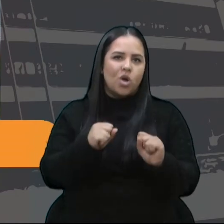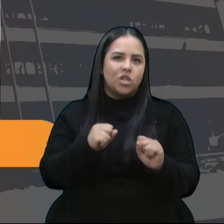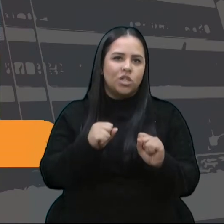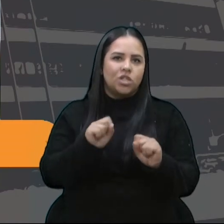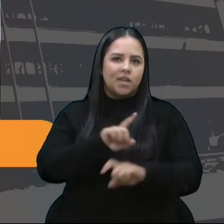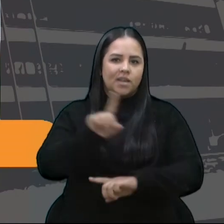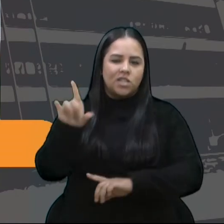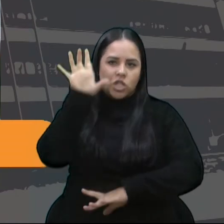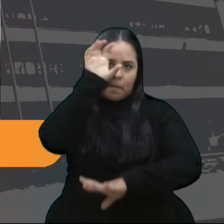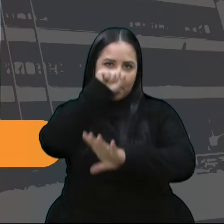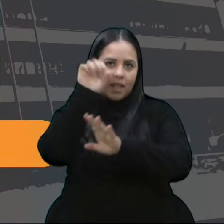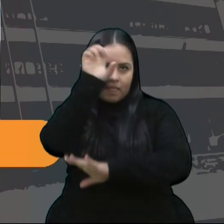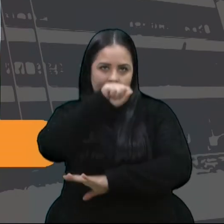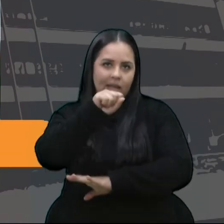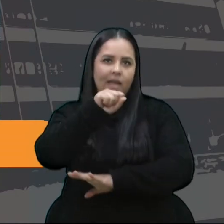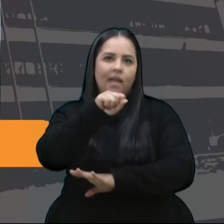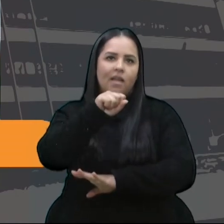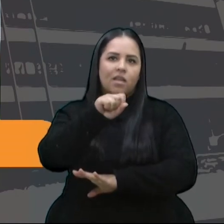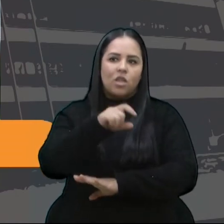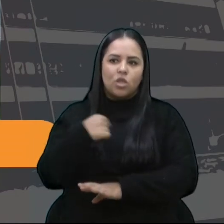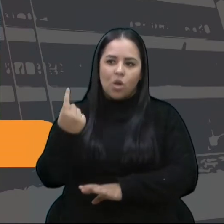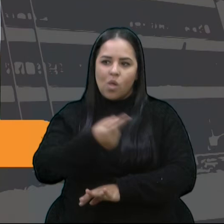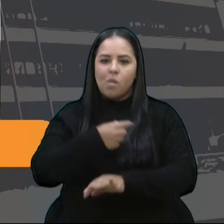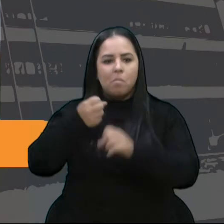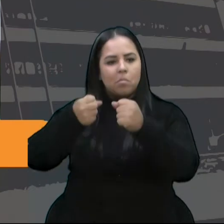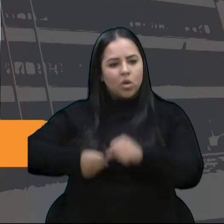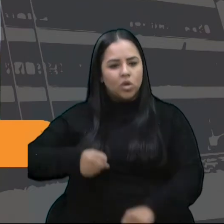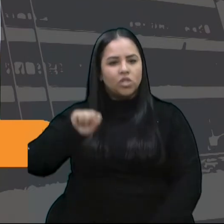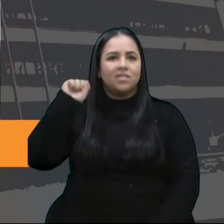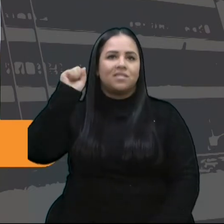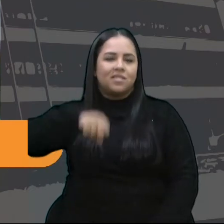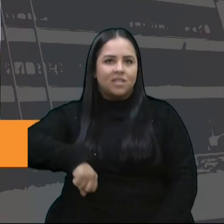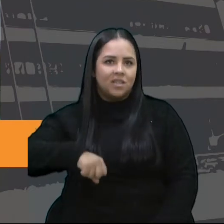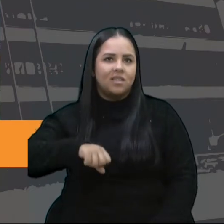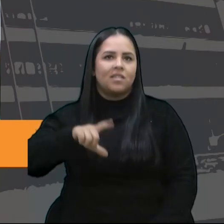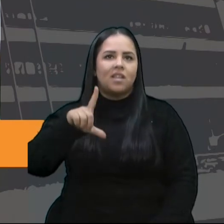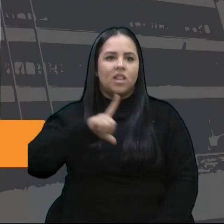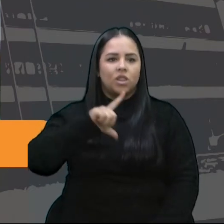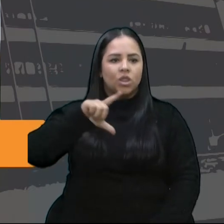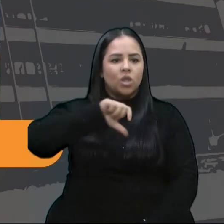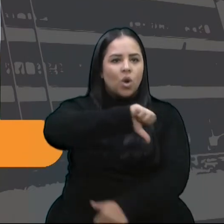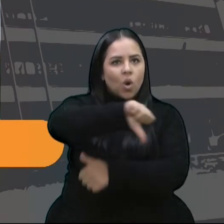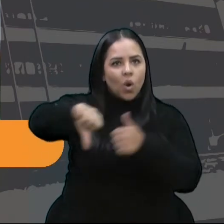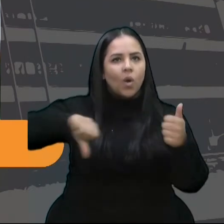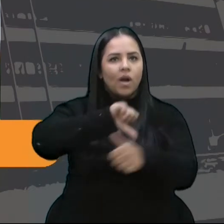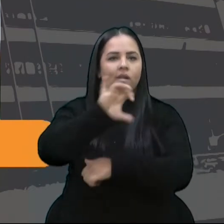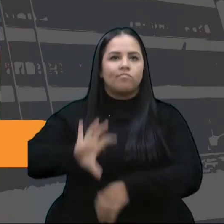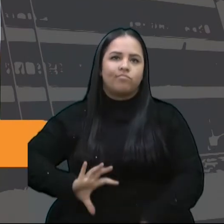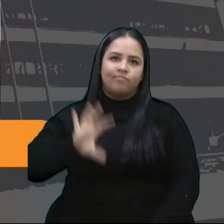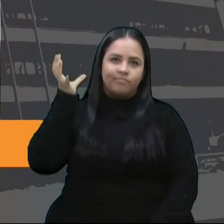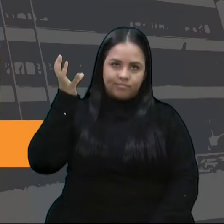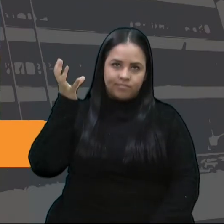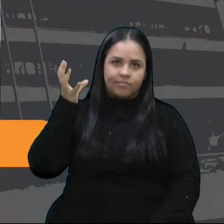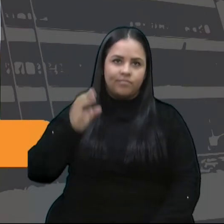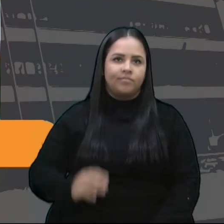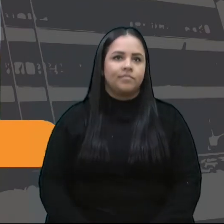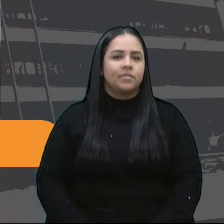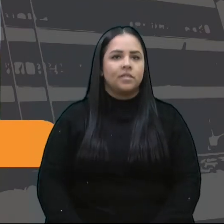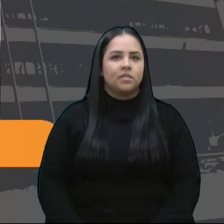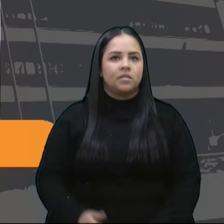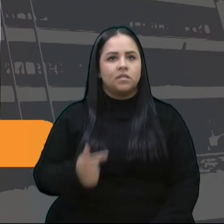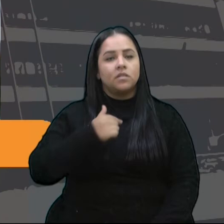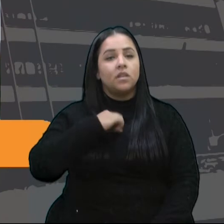como aprendizado, que a gente possa realmente ter mudanças, né? E